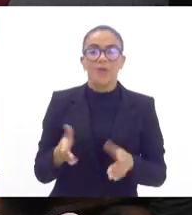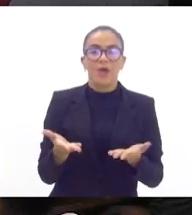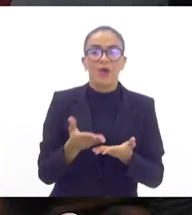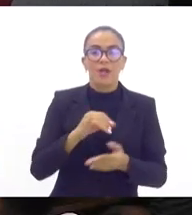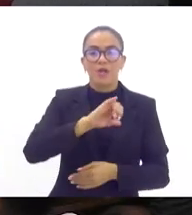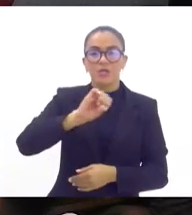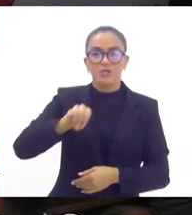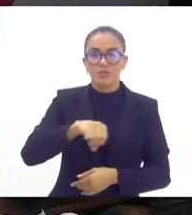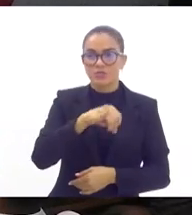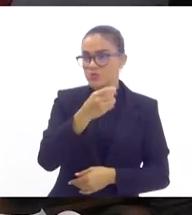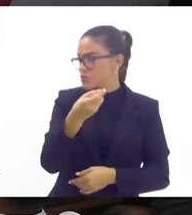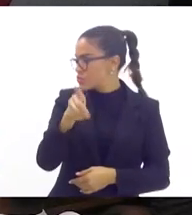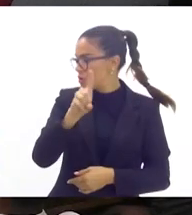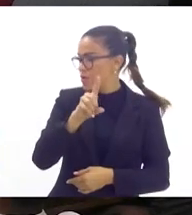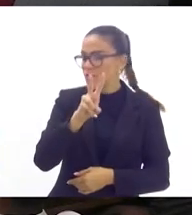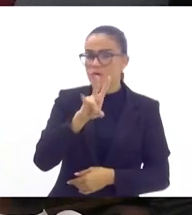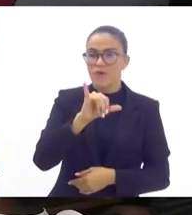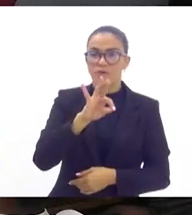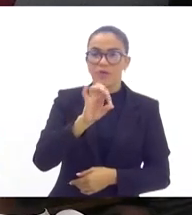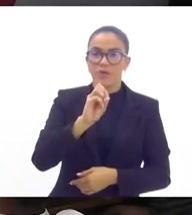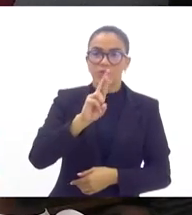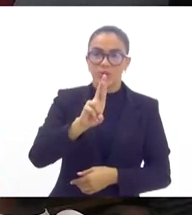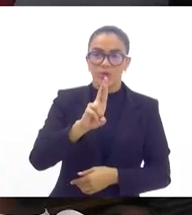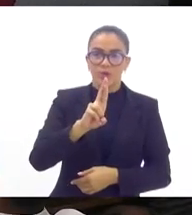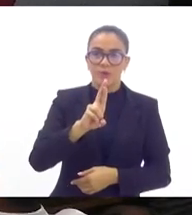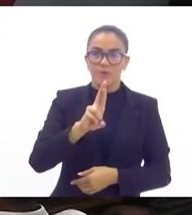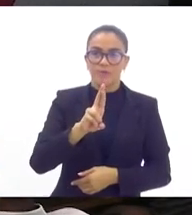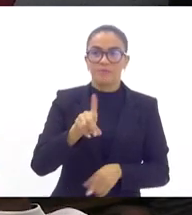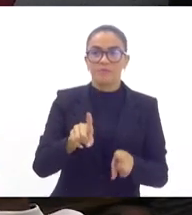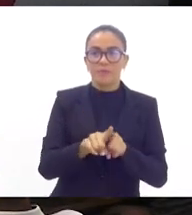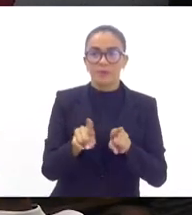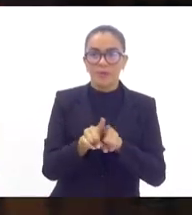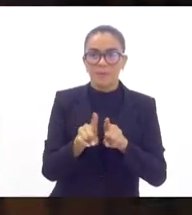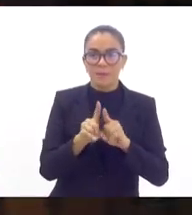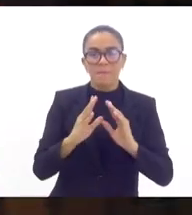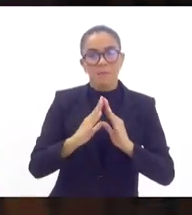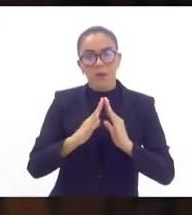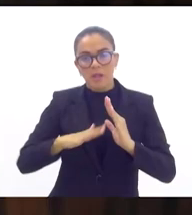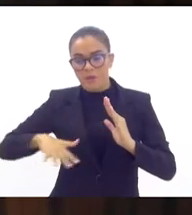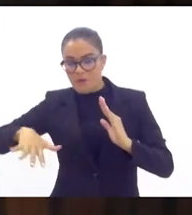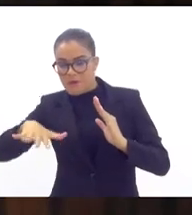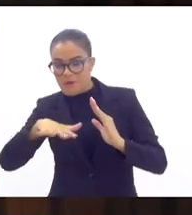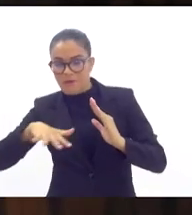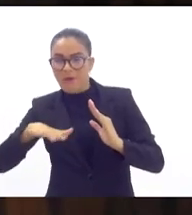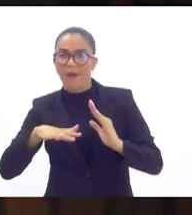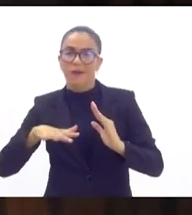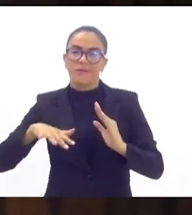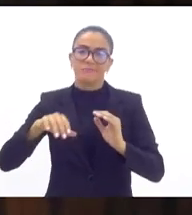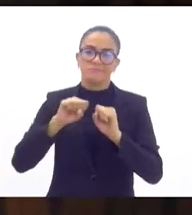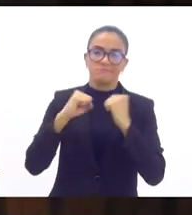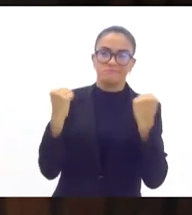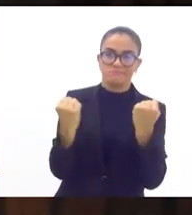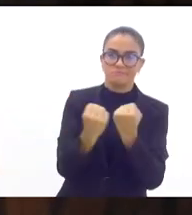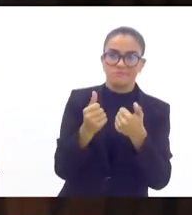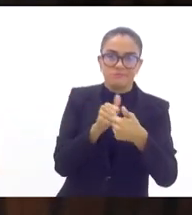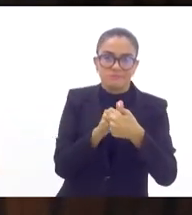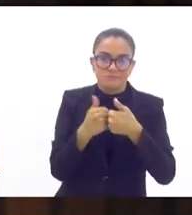Carvalho Martins também morador ali nas redondezas do Maracanã